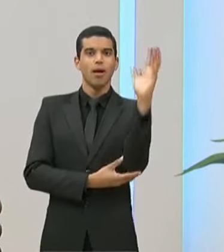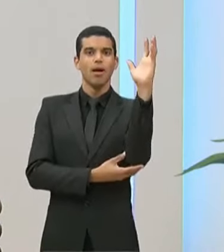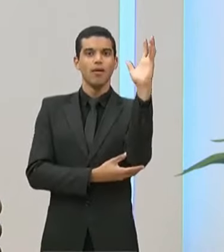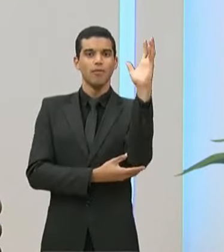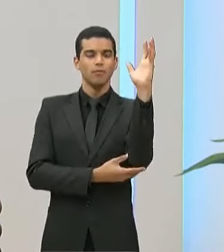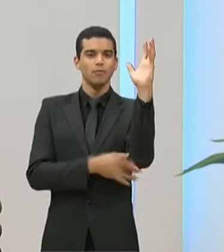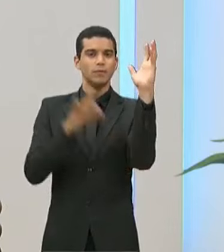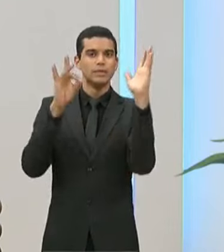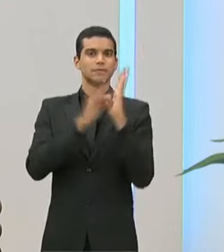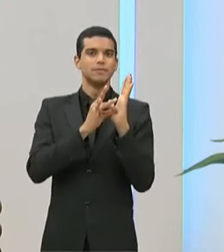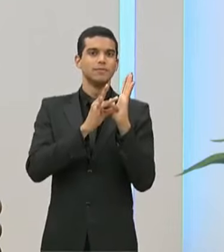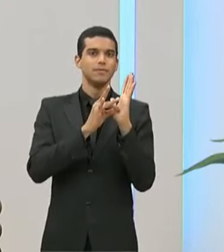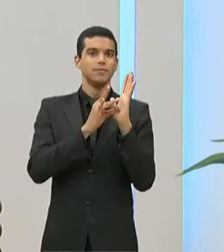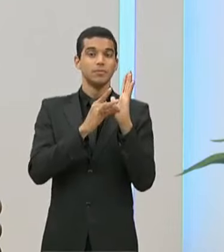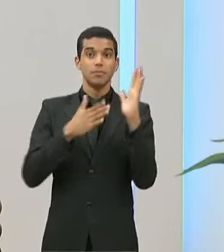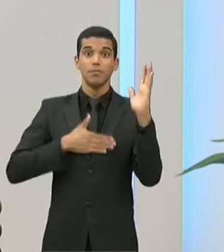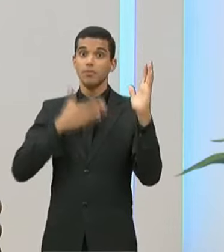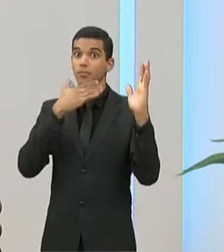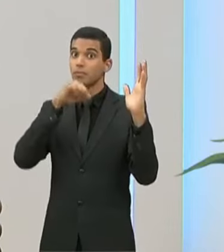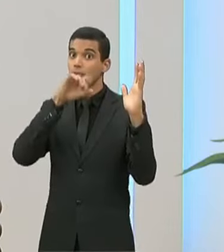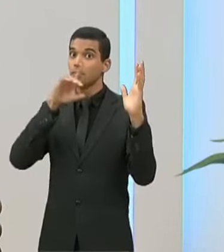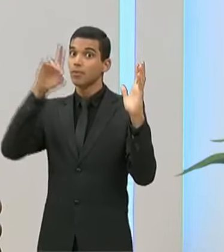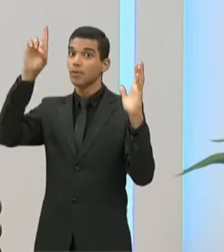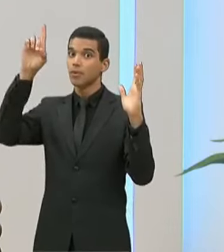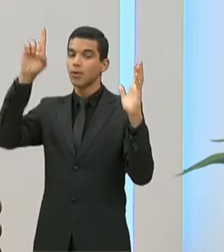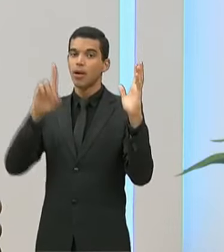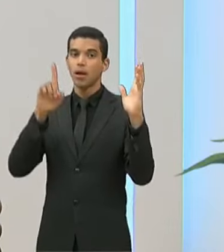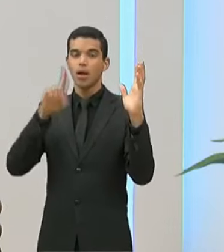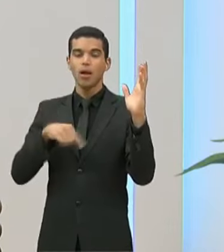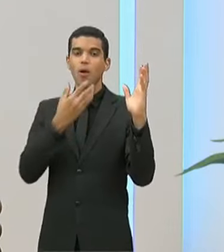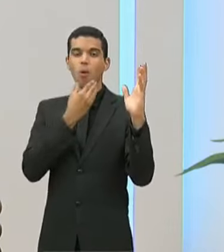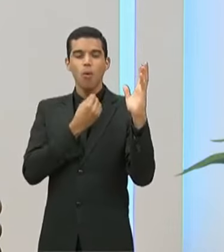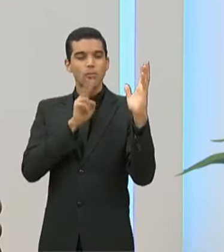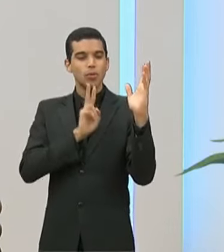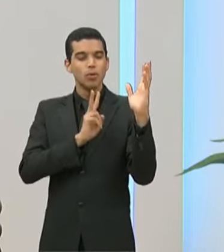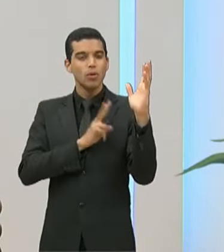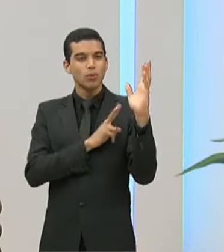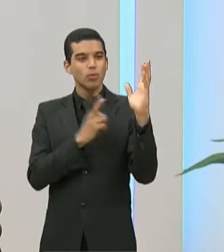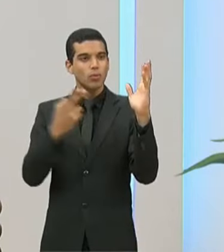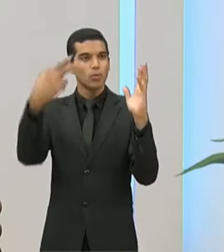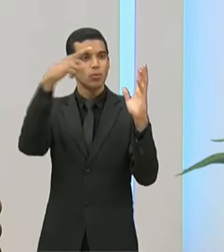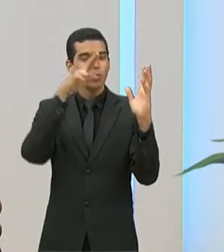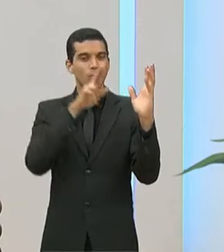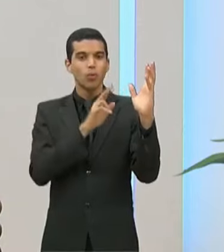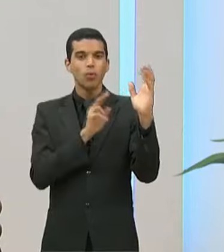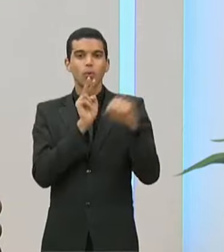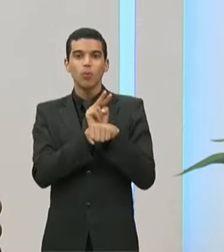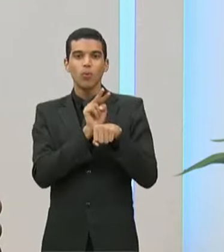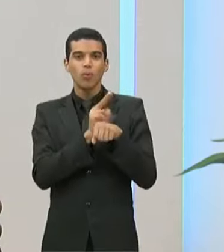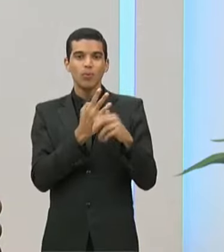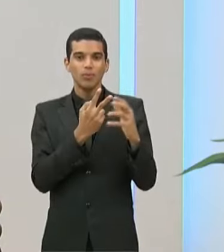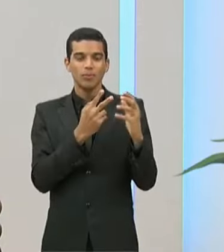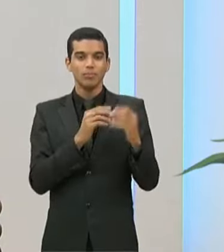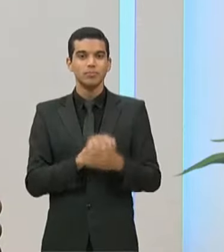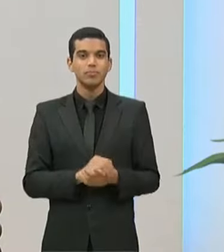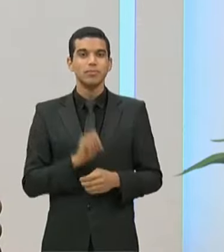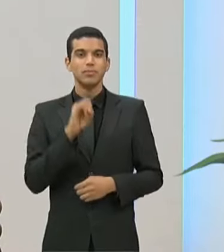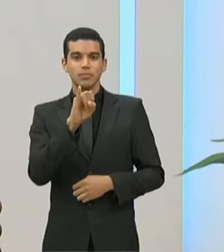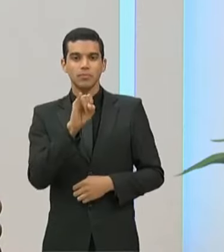é o lavrador. Toda vara em mim que não dá fruto,